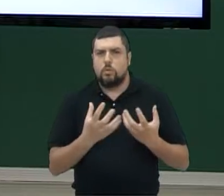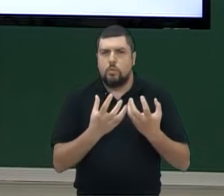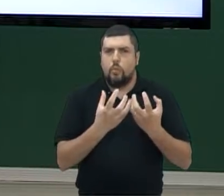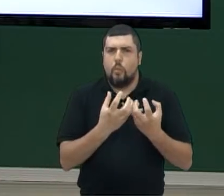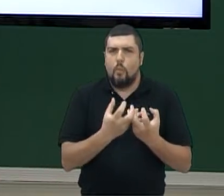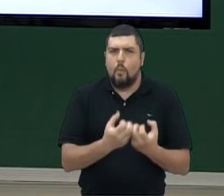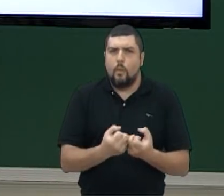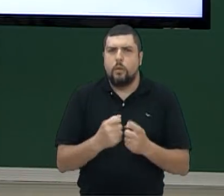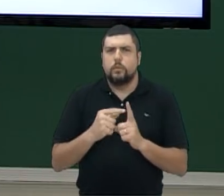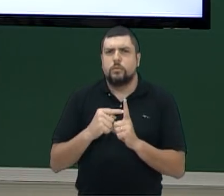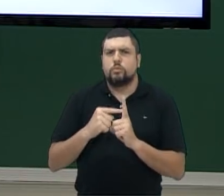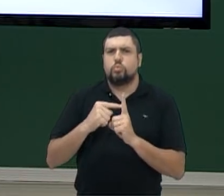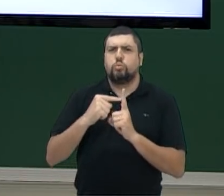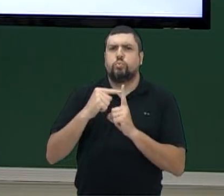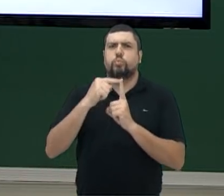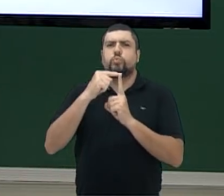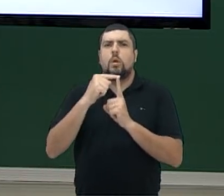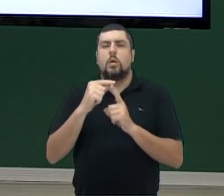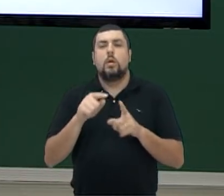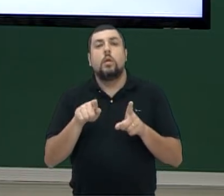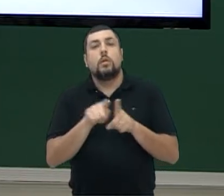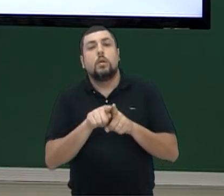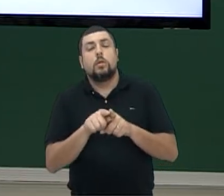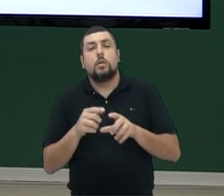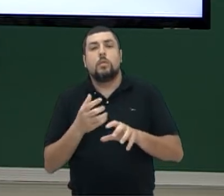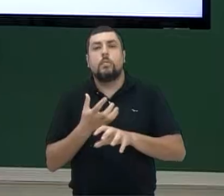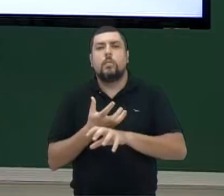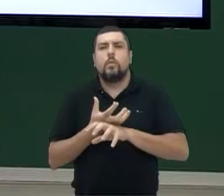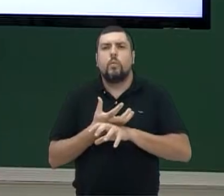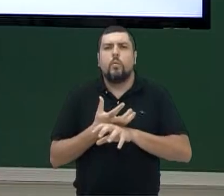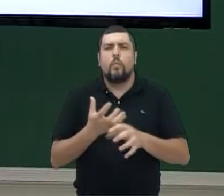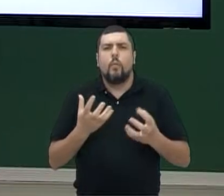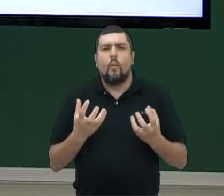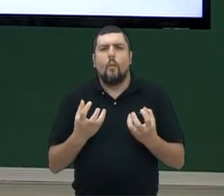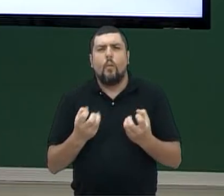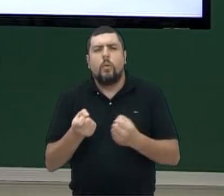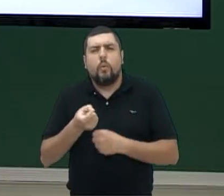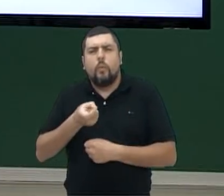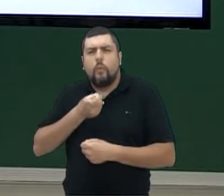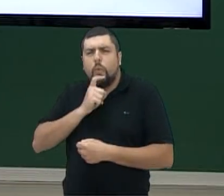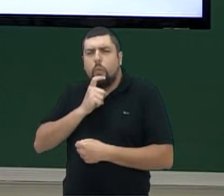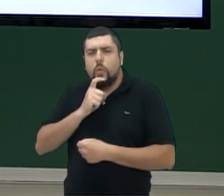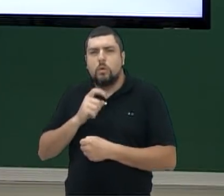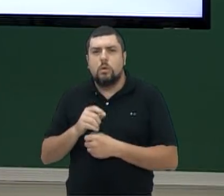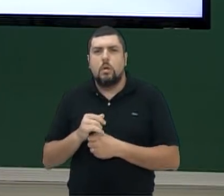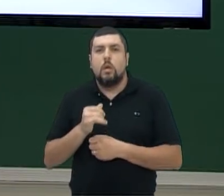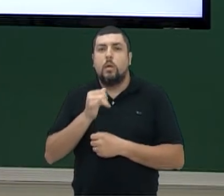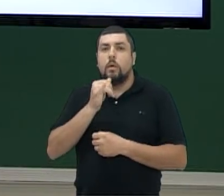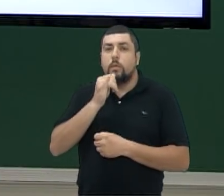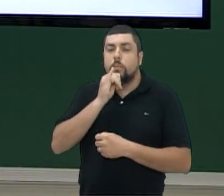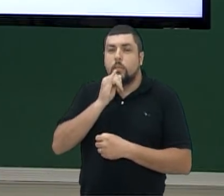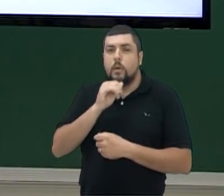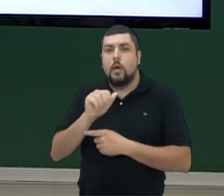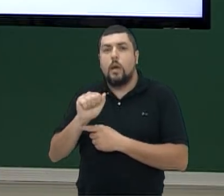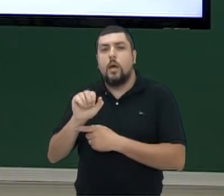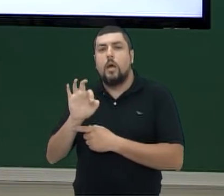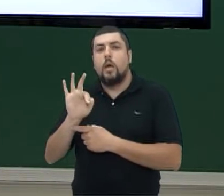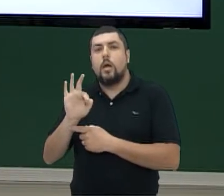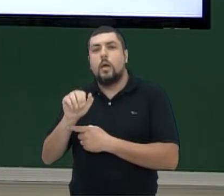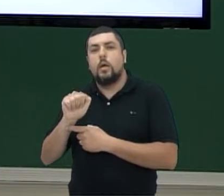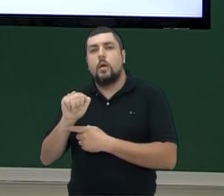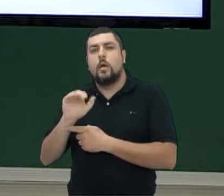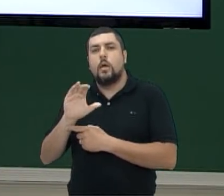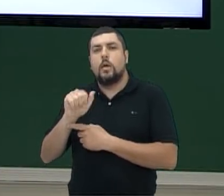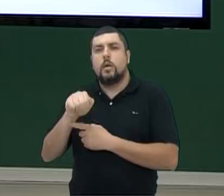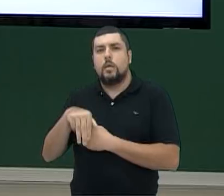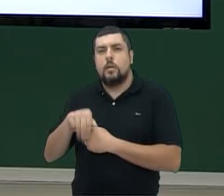temperaturas mais elevadas e alguns desertos que são os desertos frios, a exemplo do deserto do Atacama, que é um deserto frio